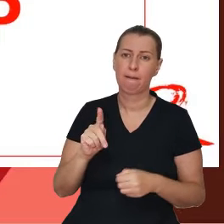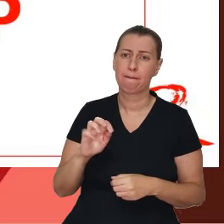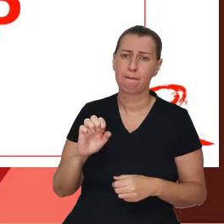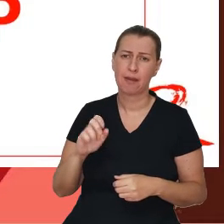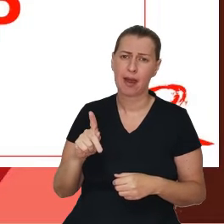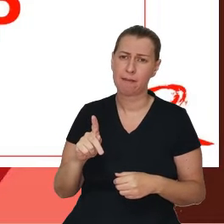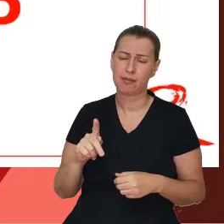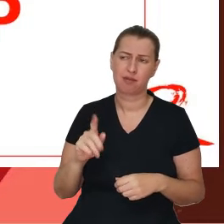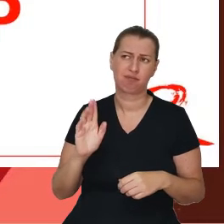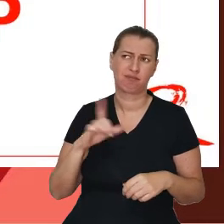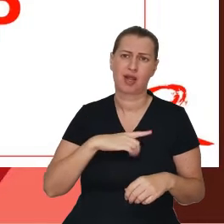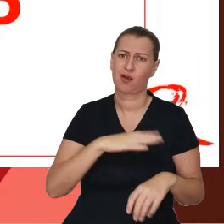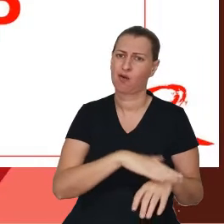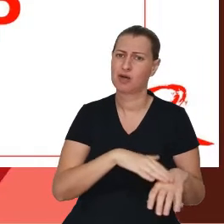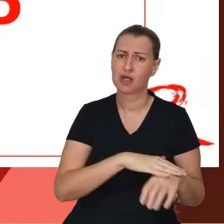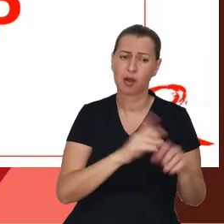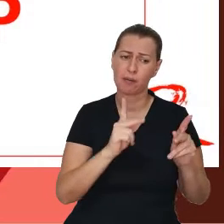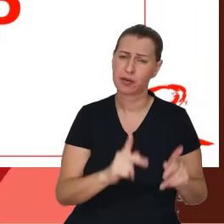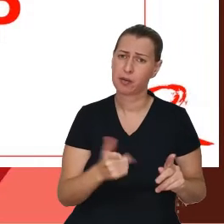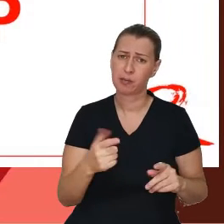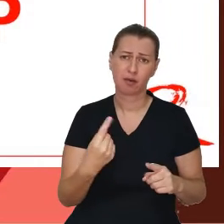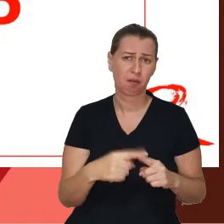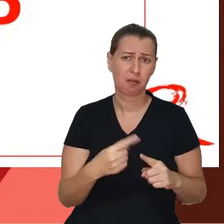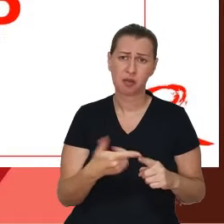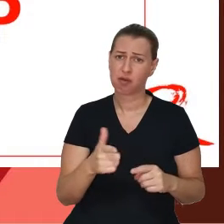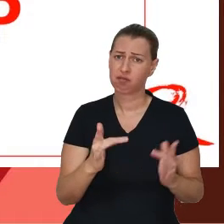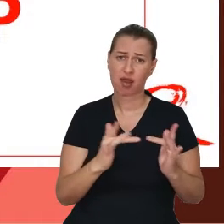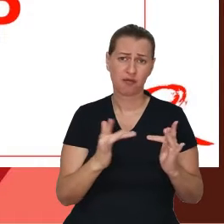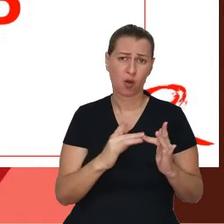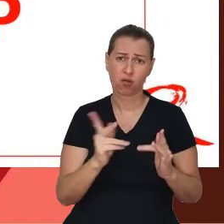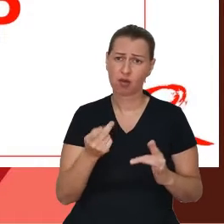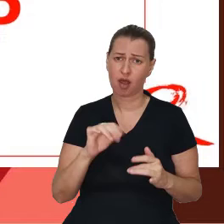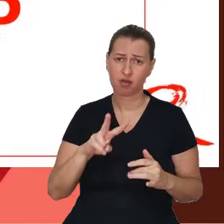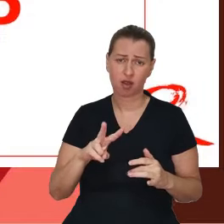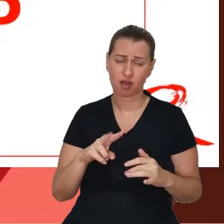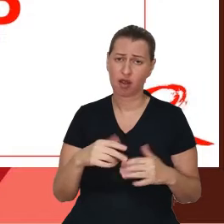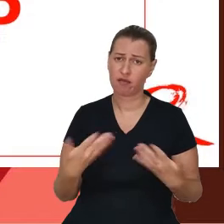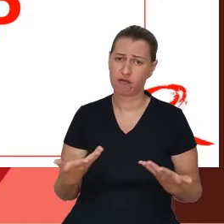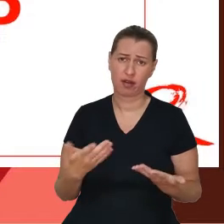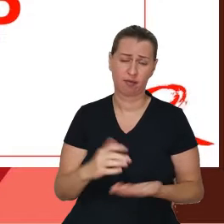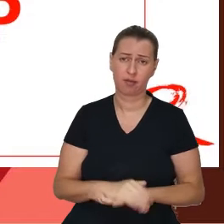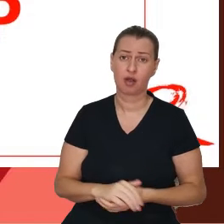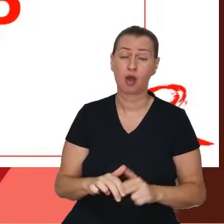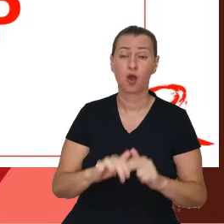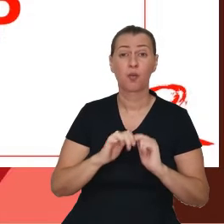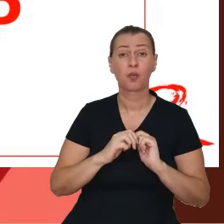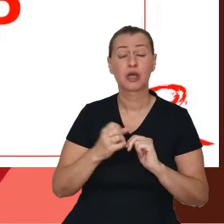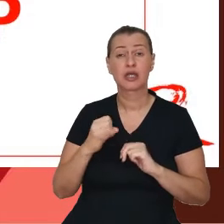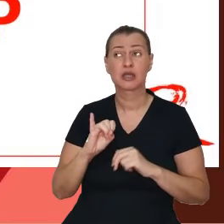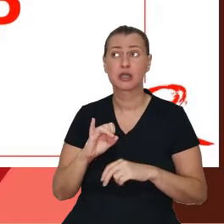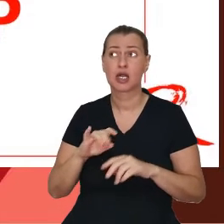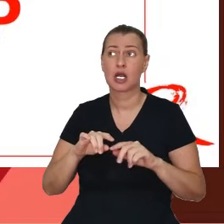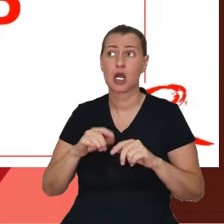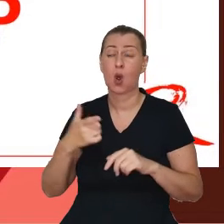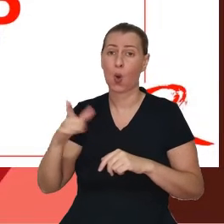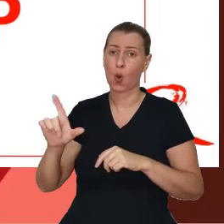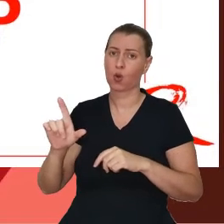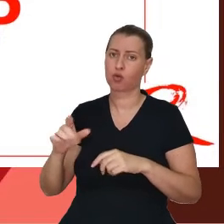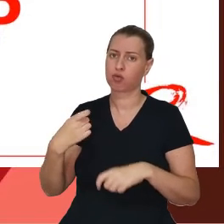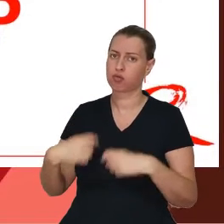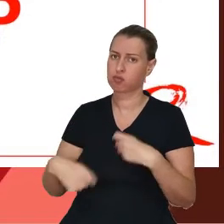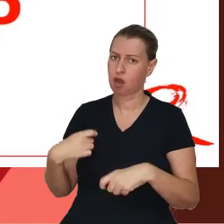pessoa sobre ela não ter tido uma exposição, então ela não se enquadra dentro da exposição. Mas se foi uma relação